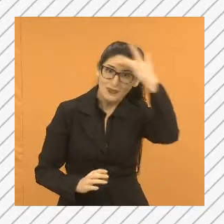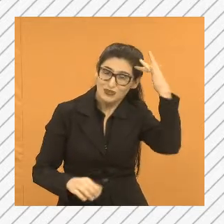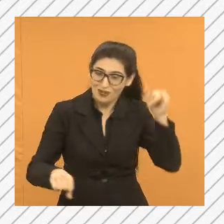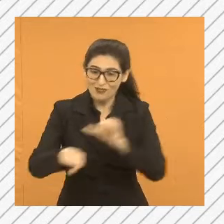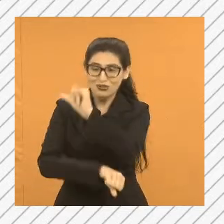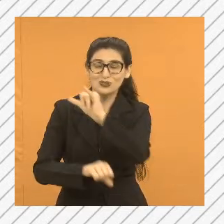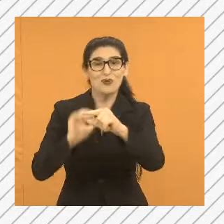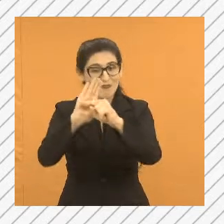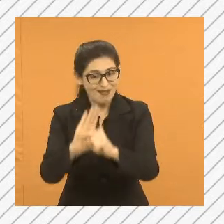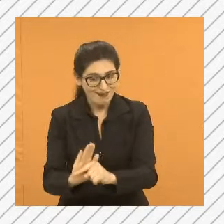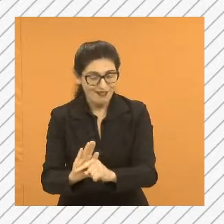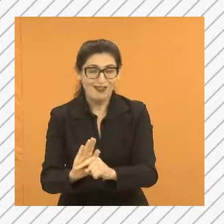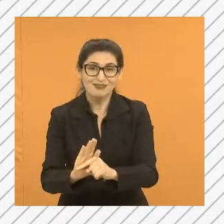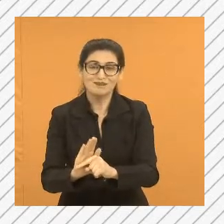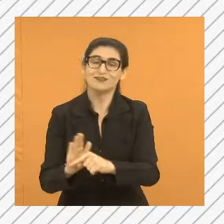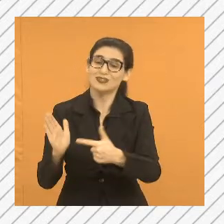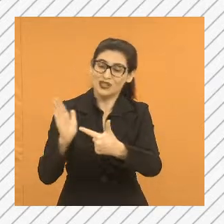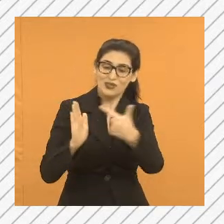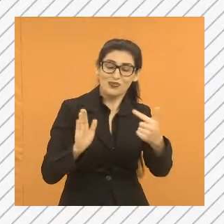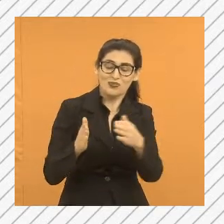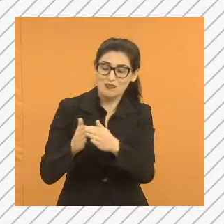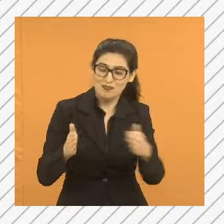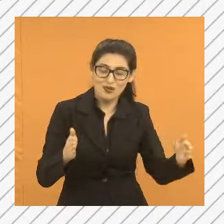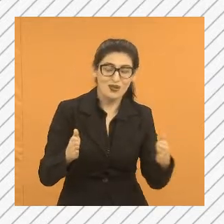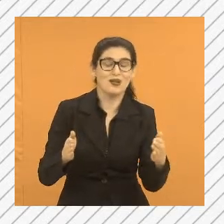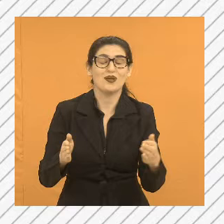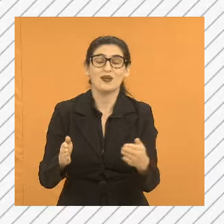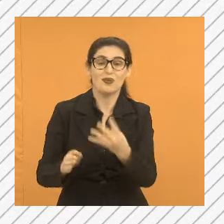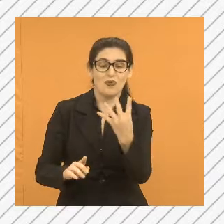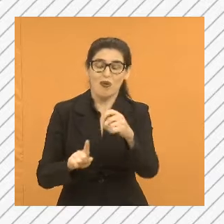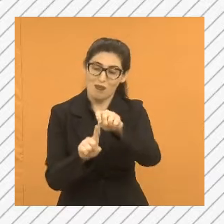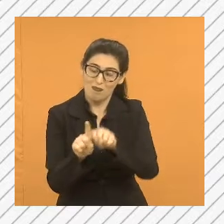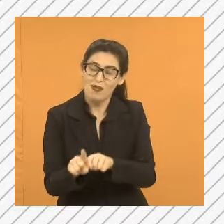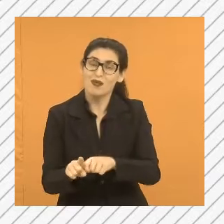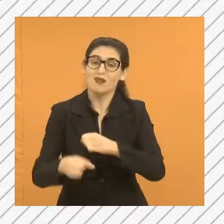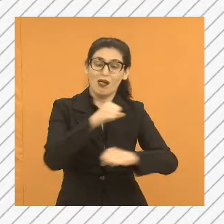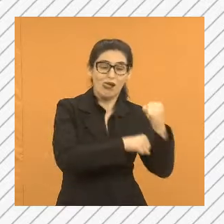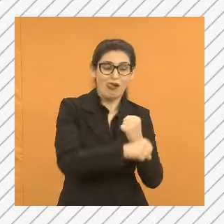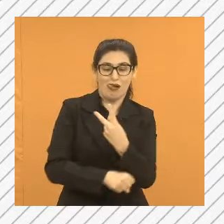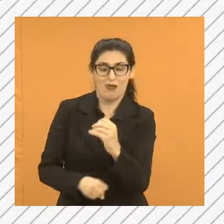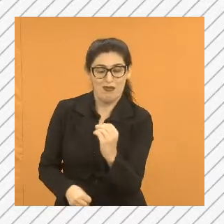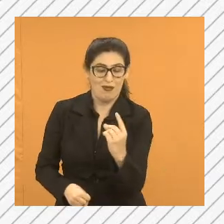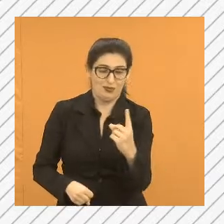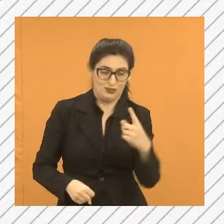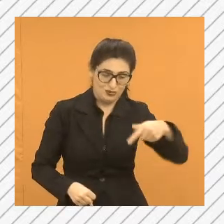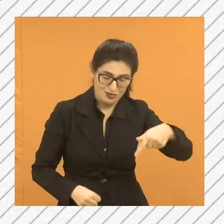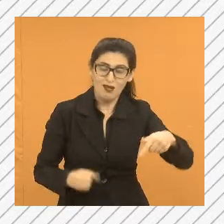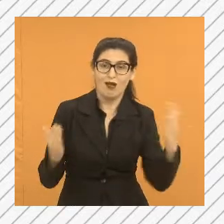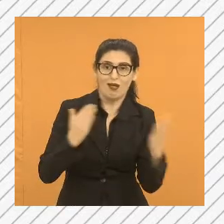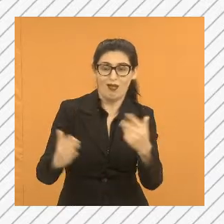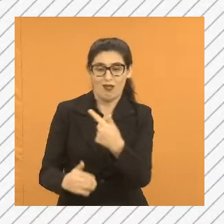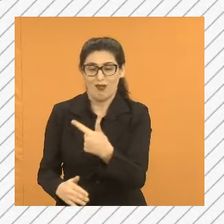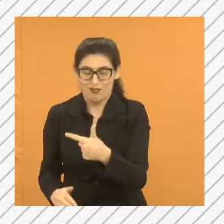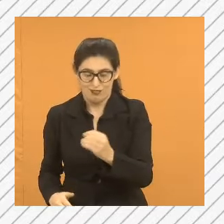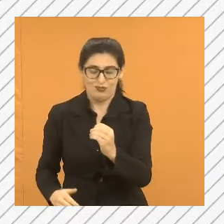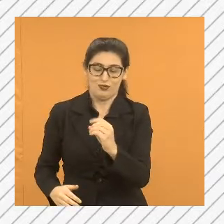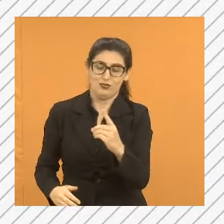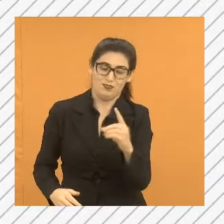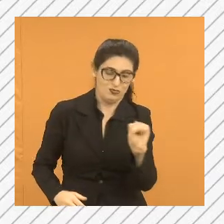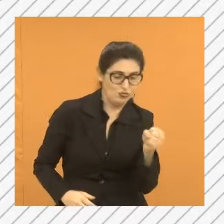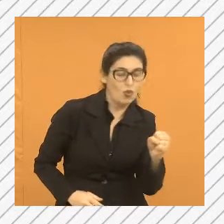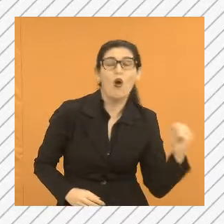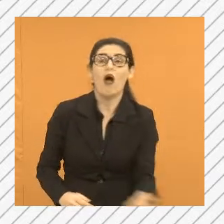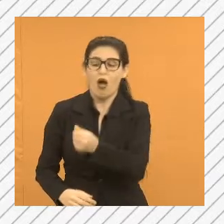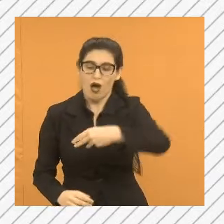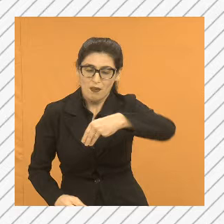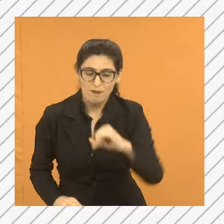segundos quadrimestres do ano de 2017 e 2018. No AME, um discreto aumento